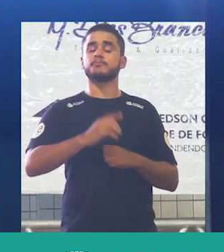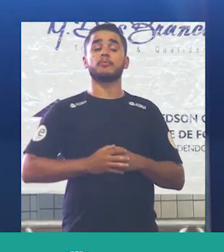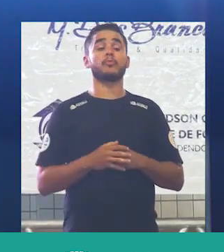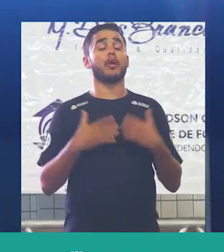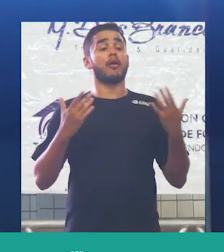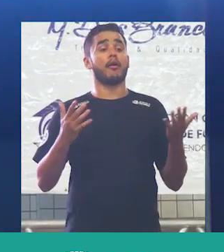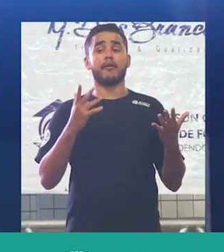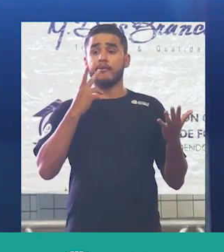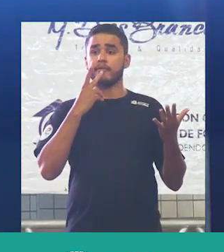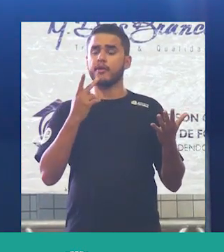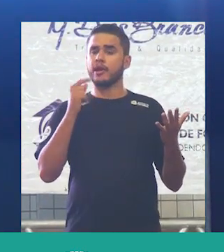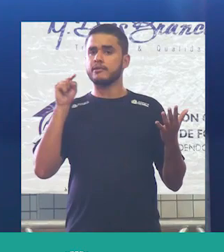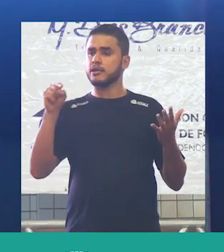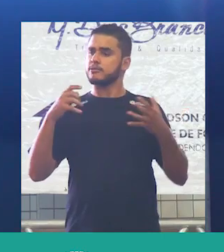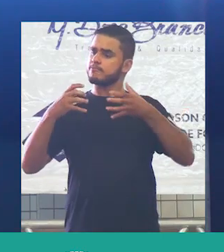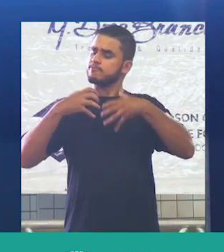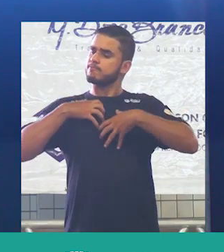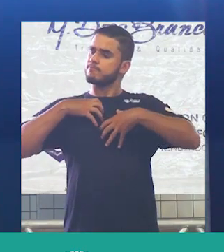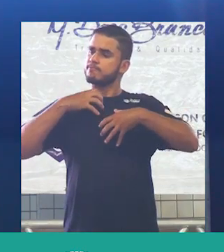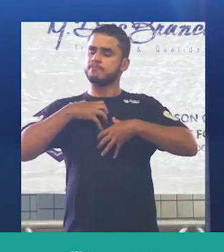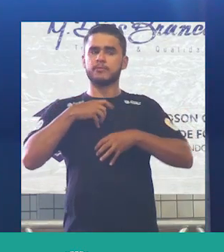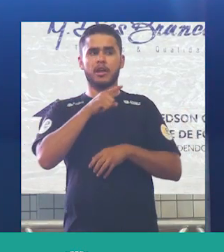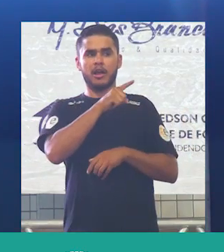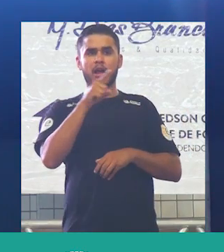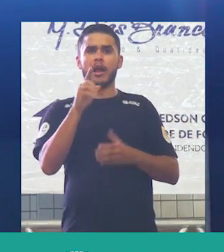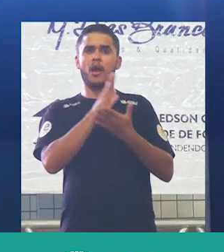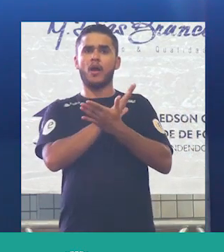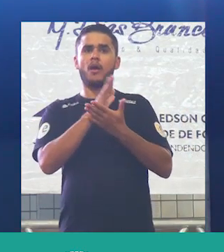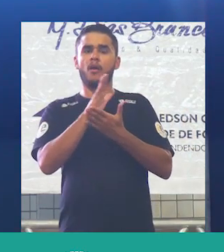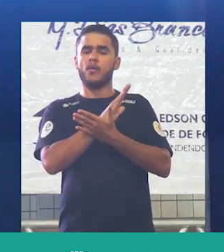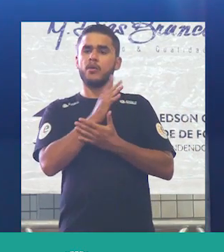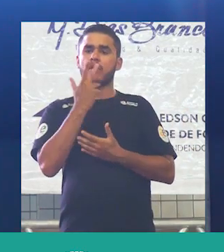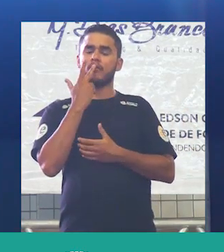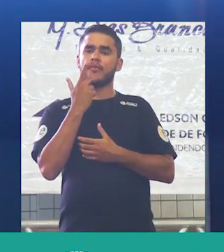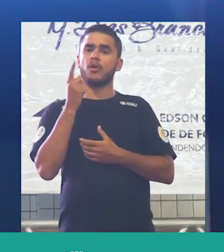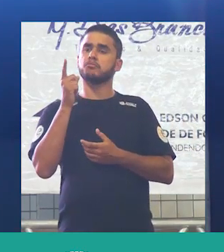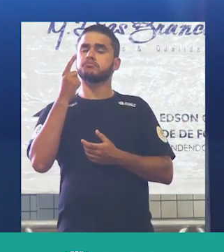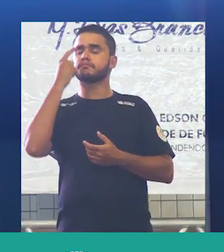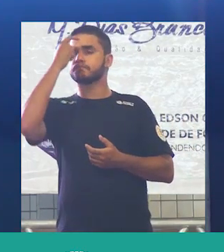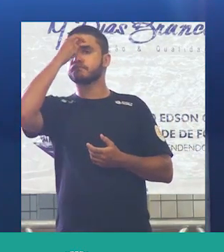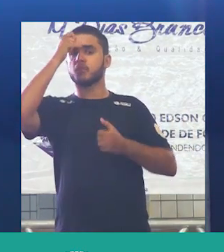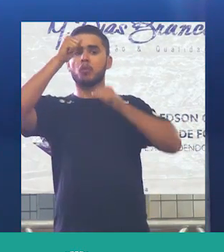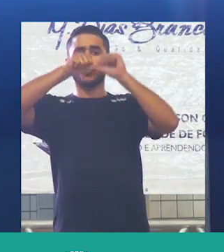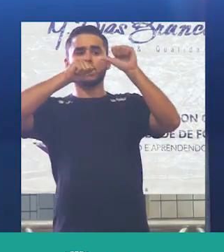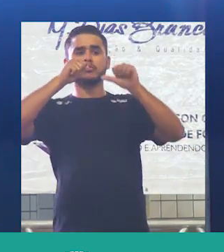não sucederá o mesmo com esses que ainda estão brutos?